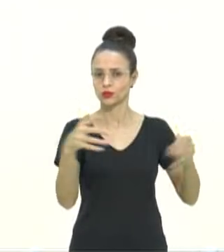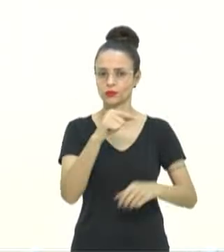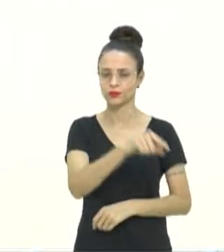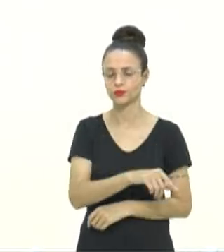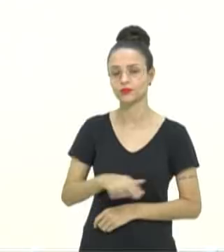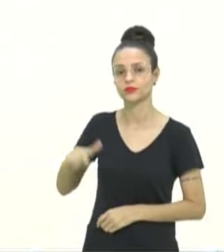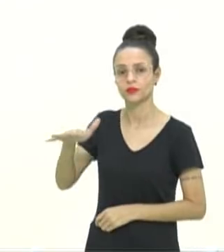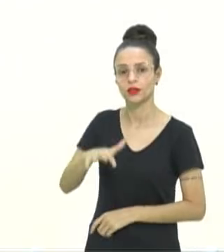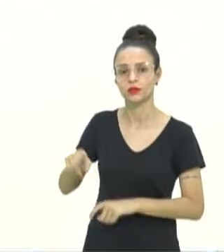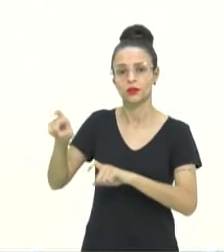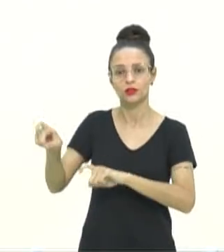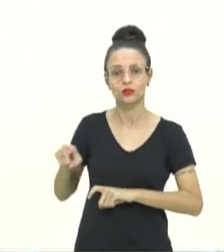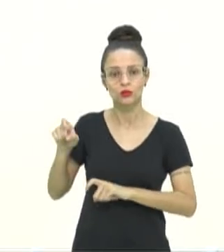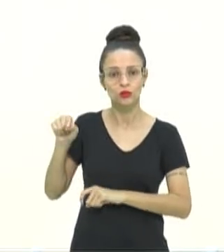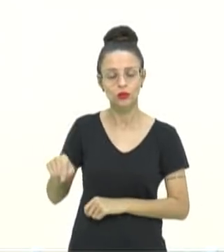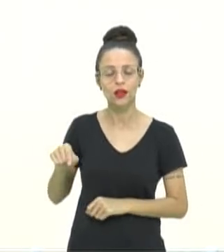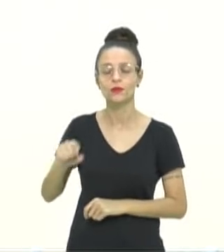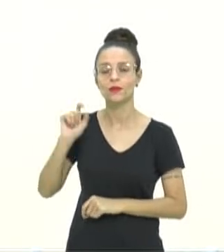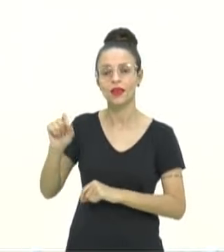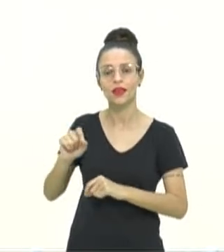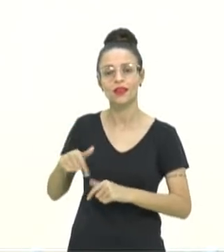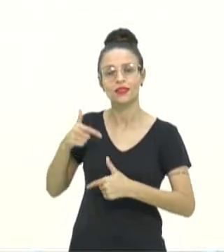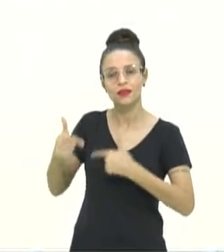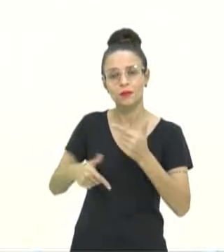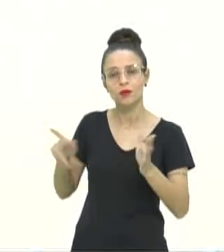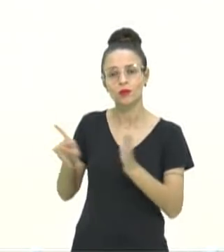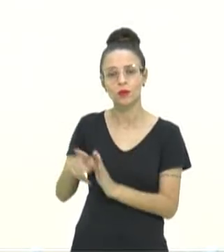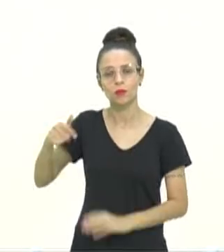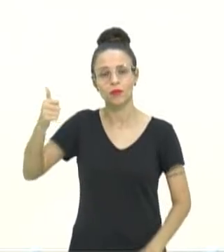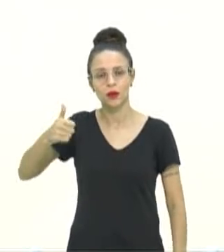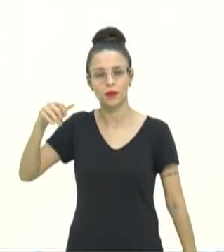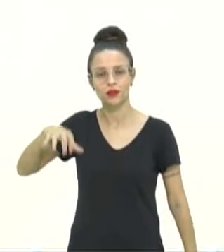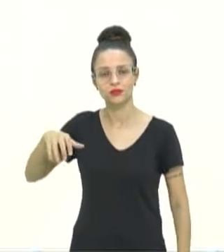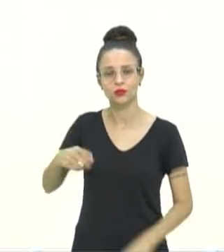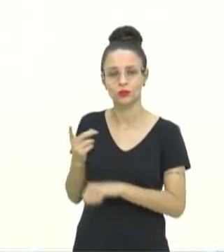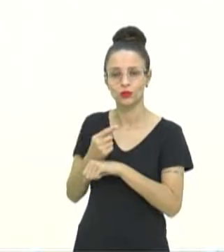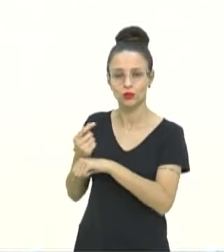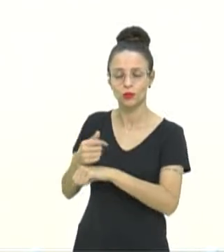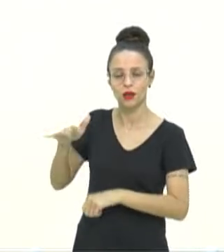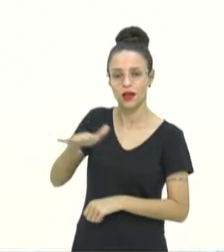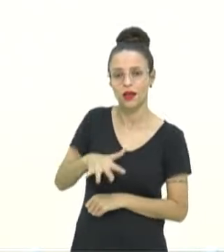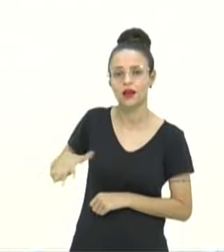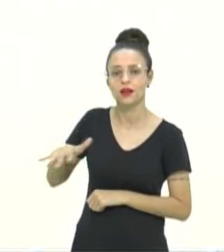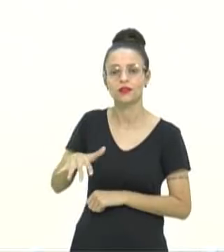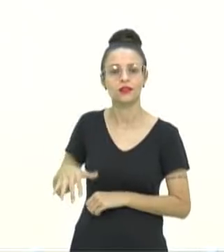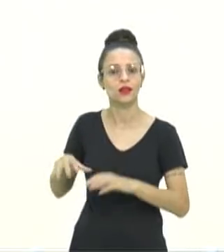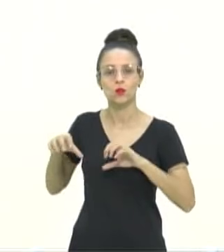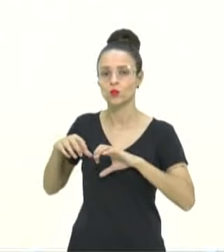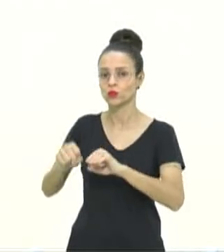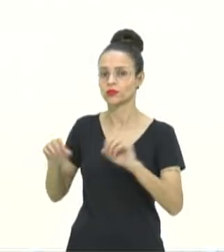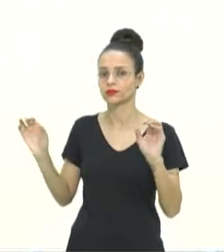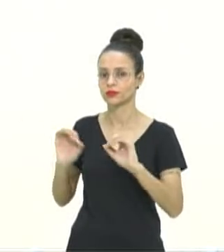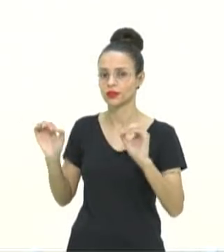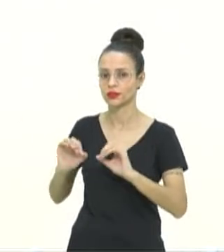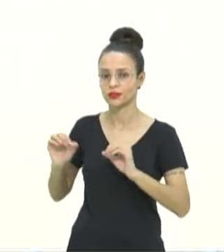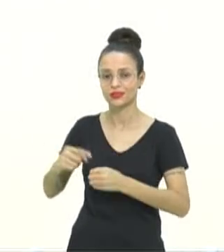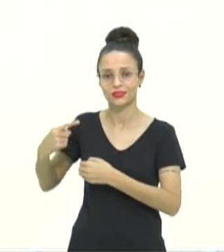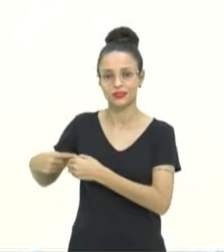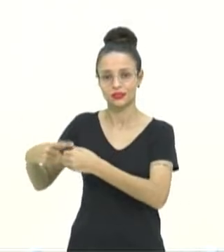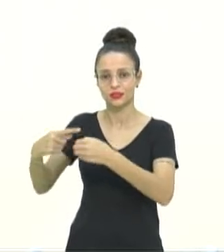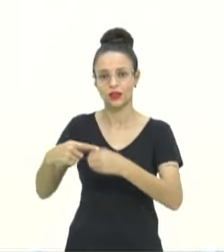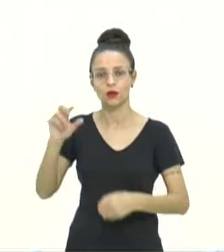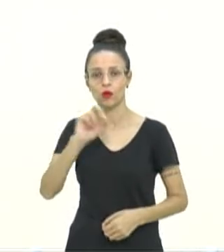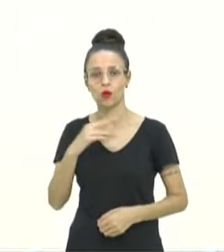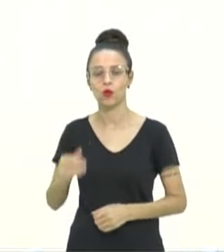espaço rural, conjunto de atividades primárias praticadas em áreas não ocupadas por cidades ou